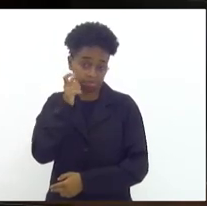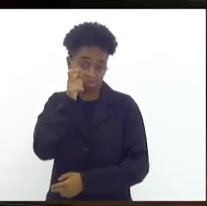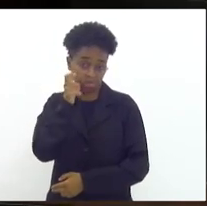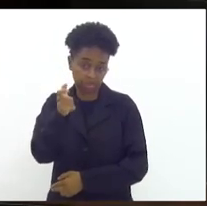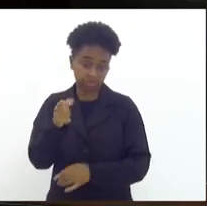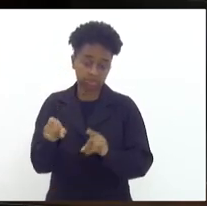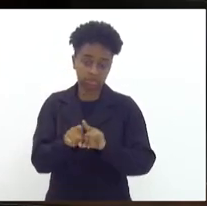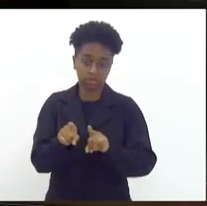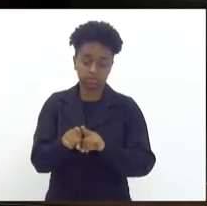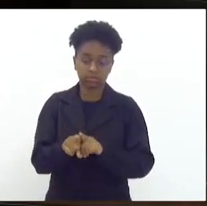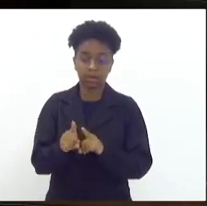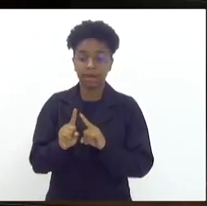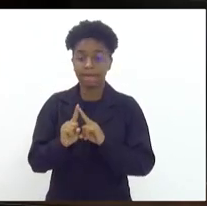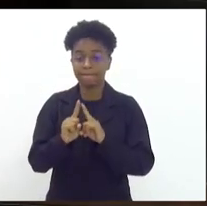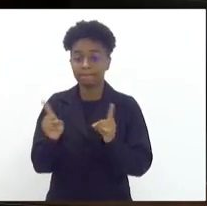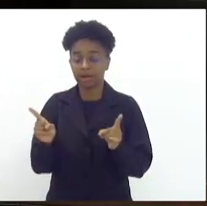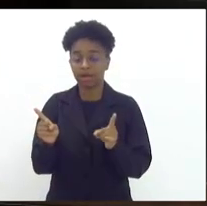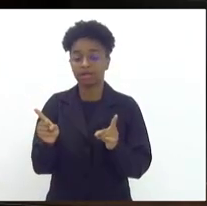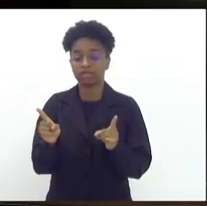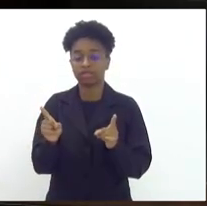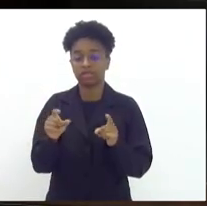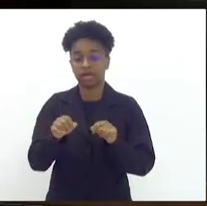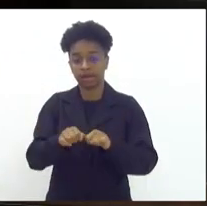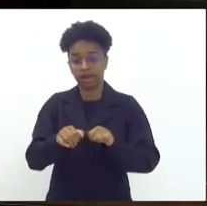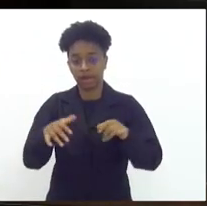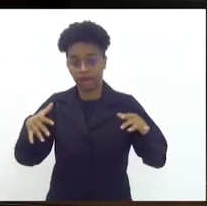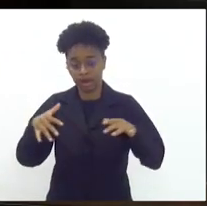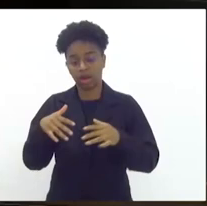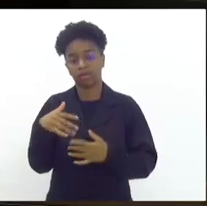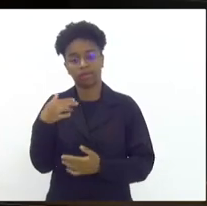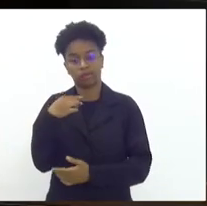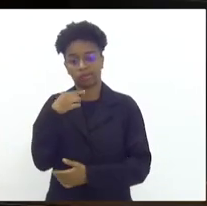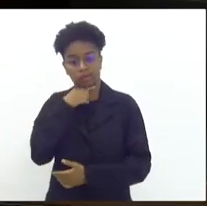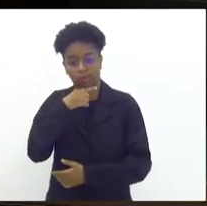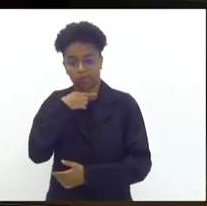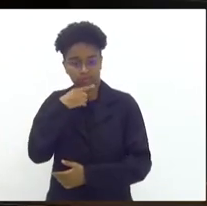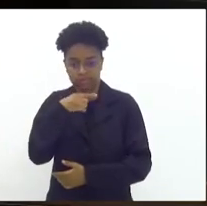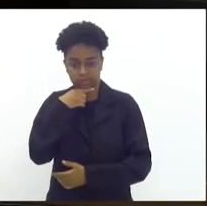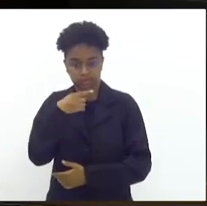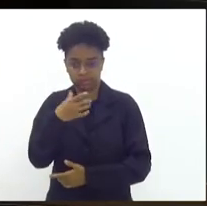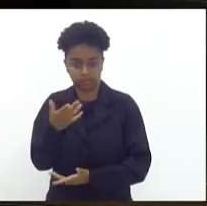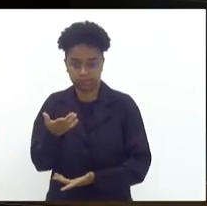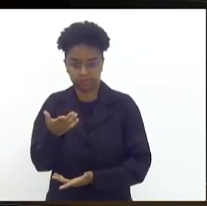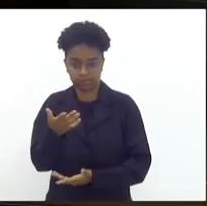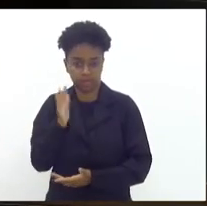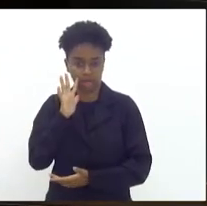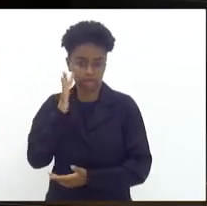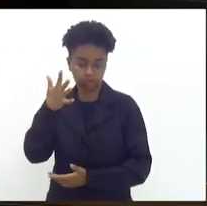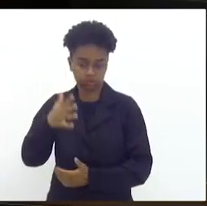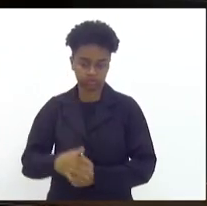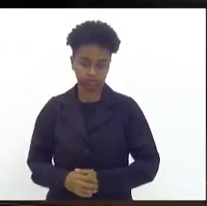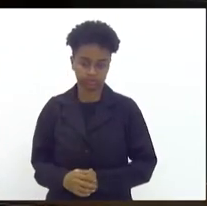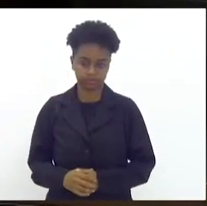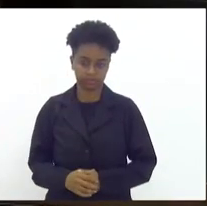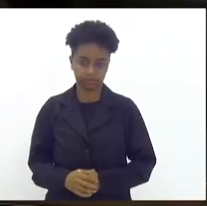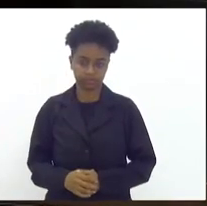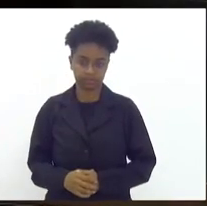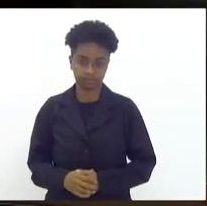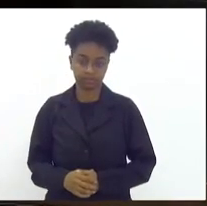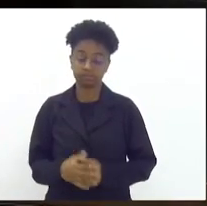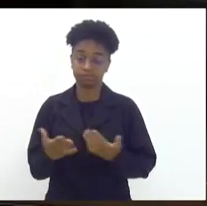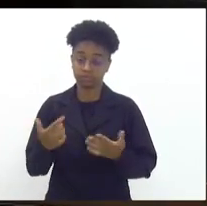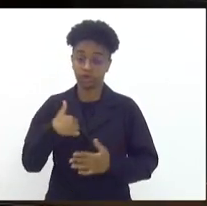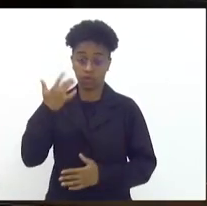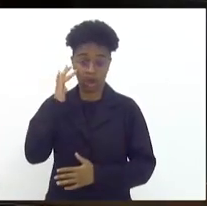mas a câmara infelizmente não avançou nesse debate Eu acho que o Senado